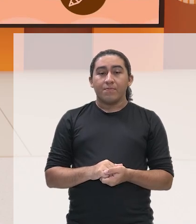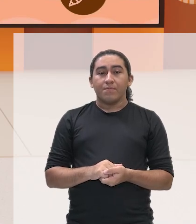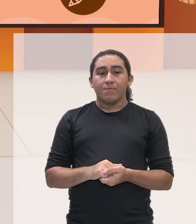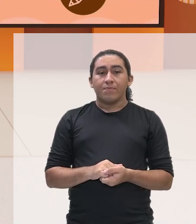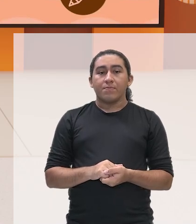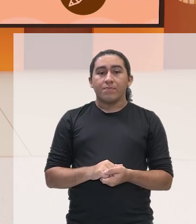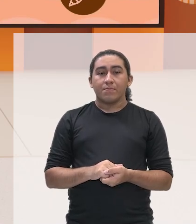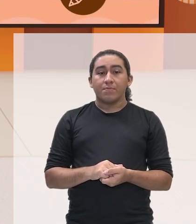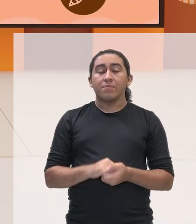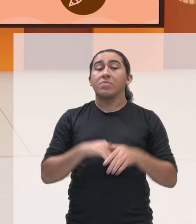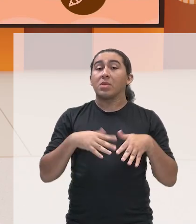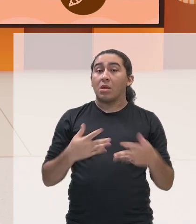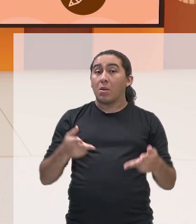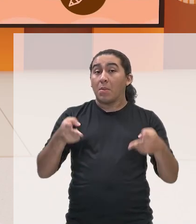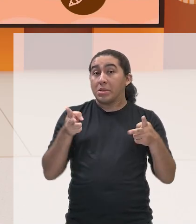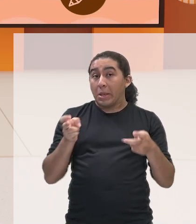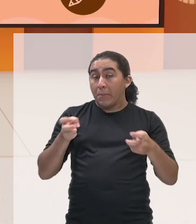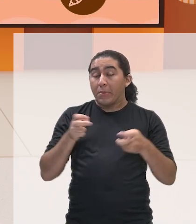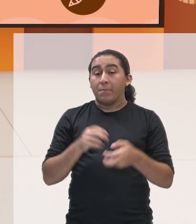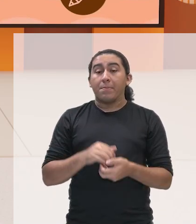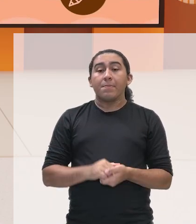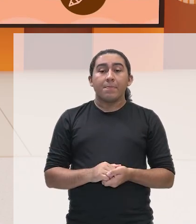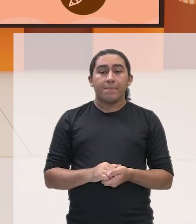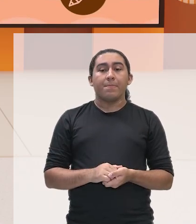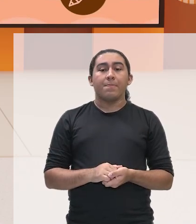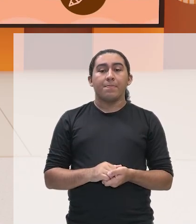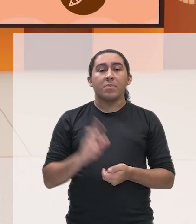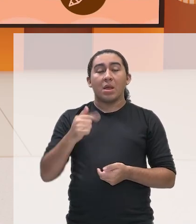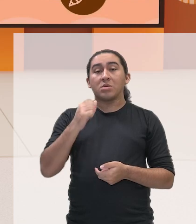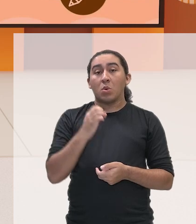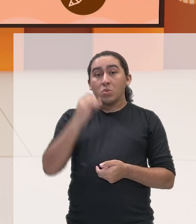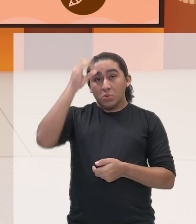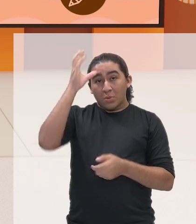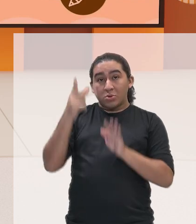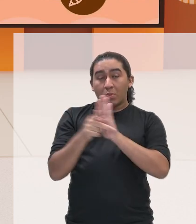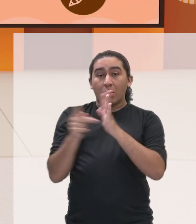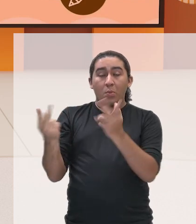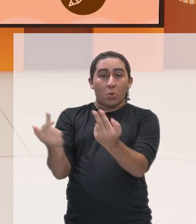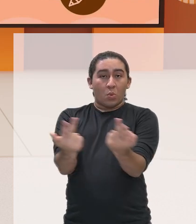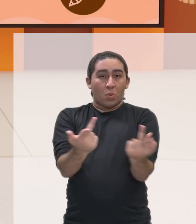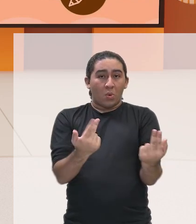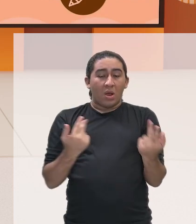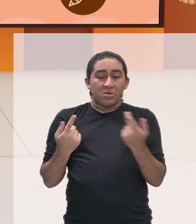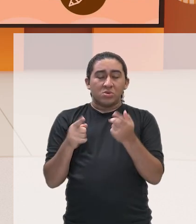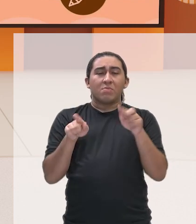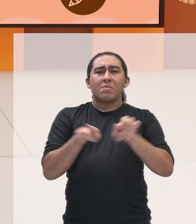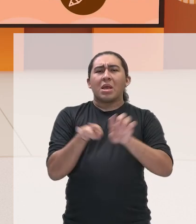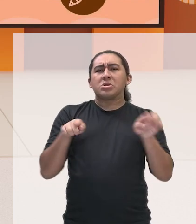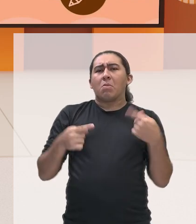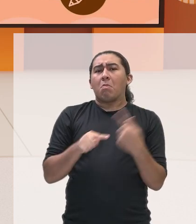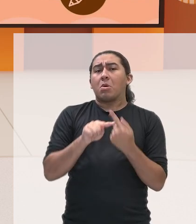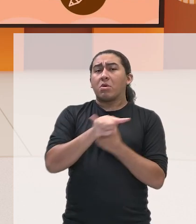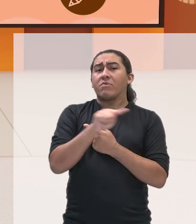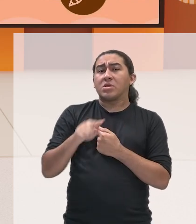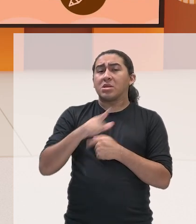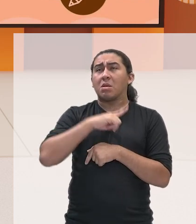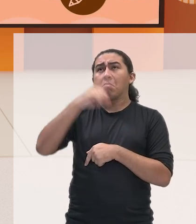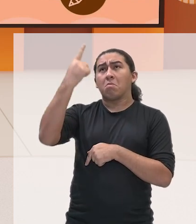Muito bem. Vejam lá. Esse é o conhecimento do senso comum. Professor, mas por que o senhor trouxe essa